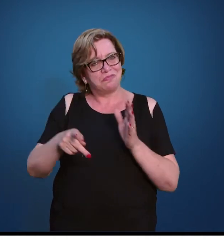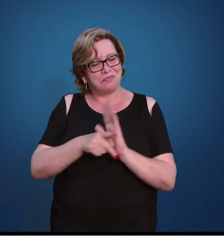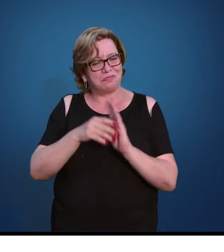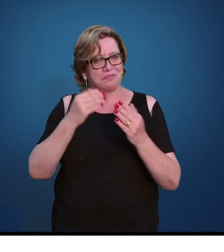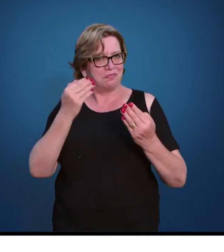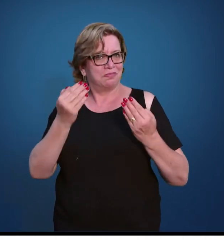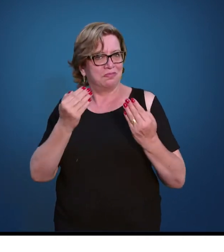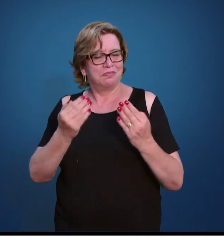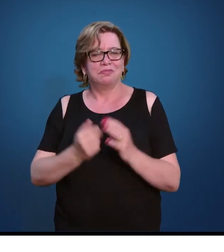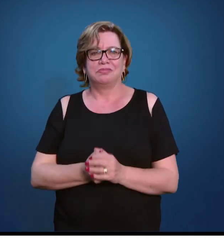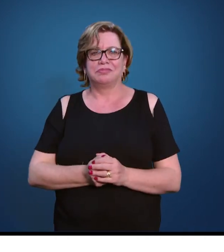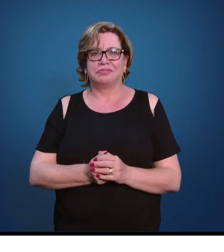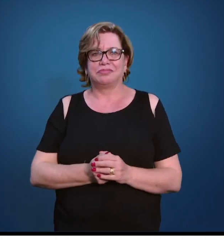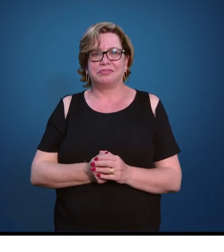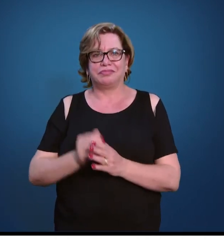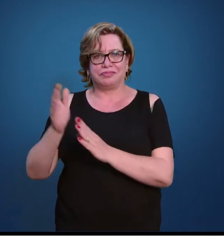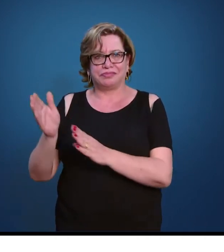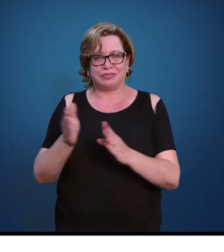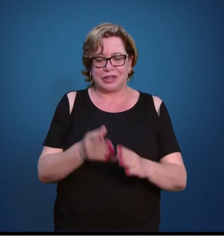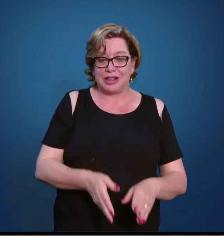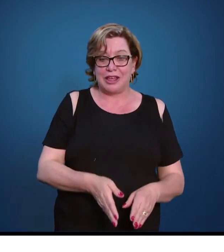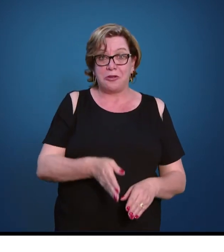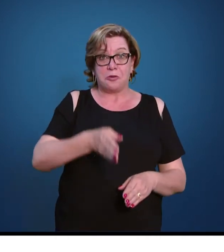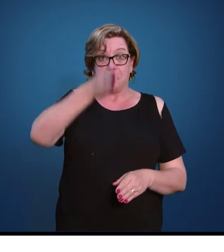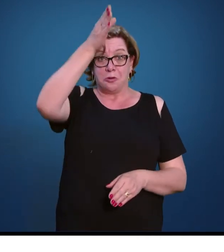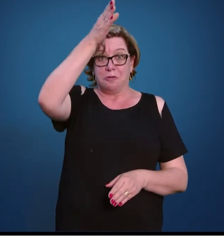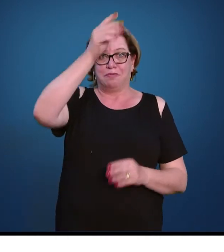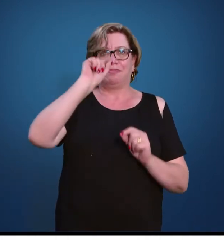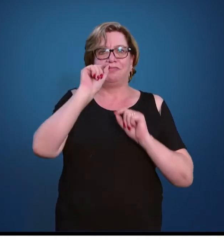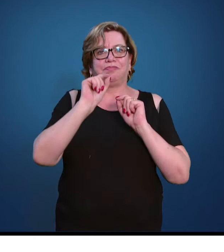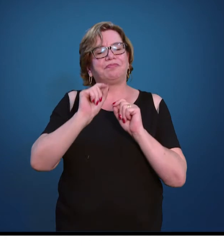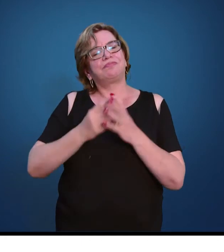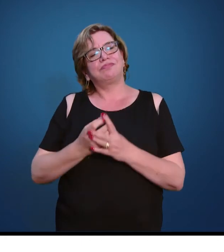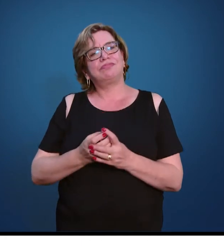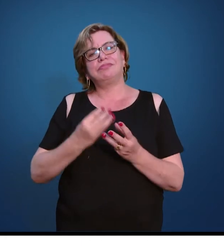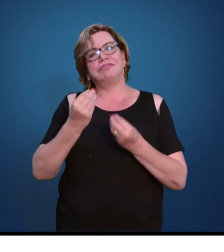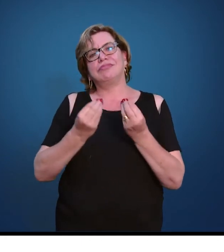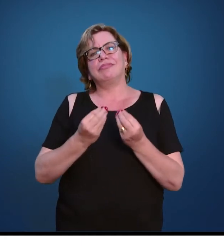análise. Já a análise vertical seria